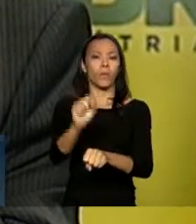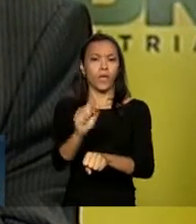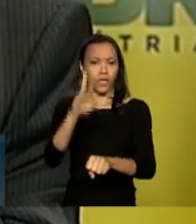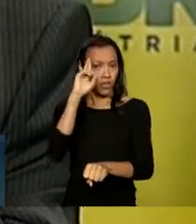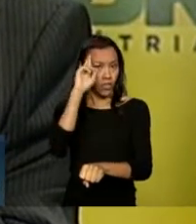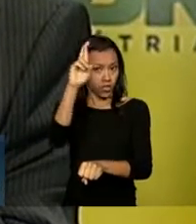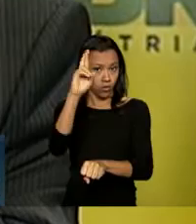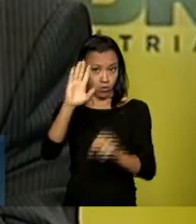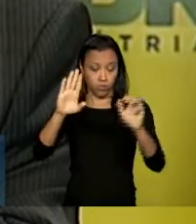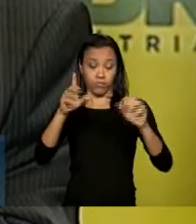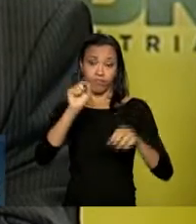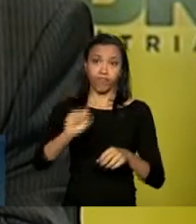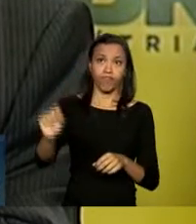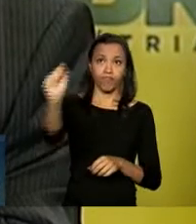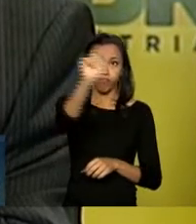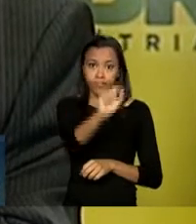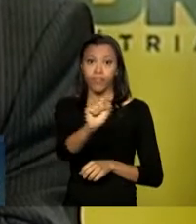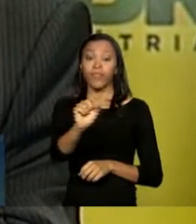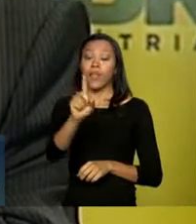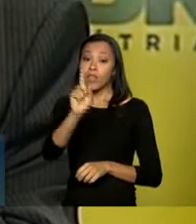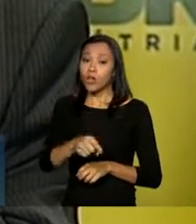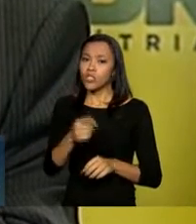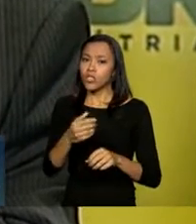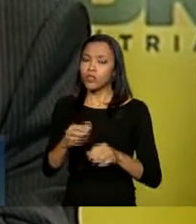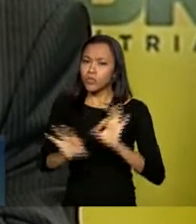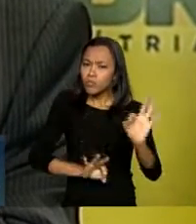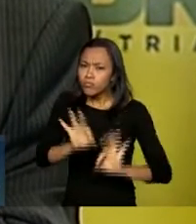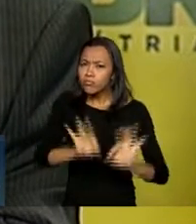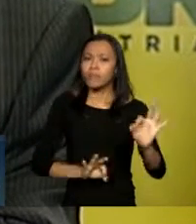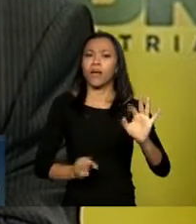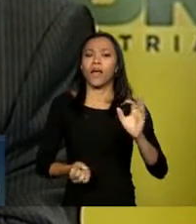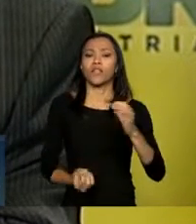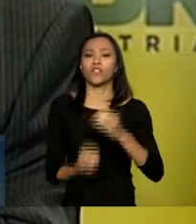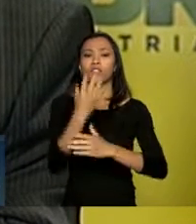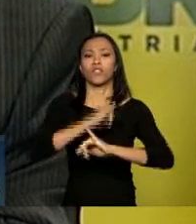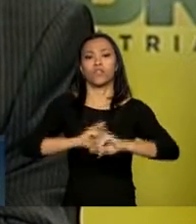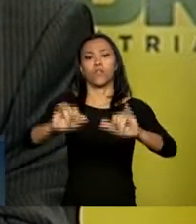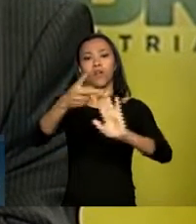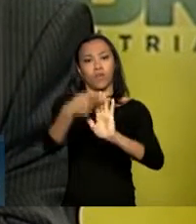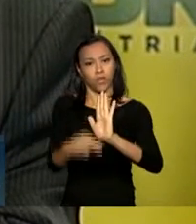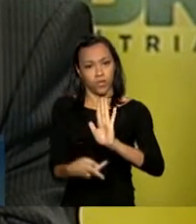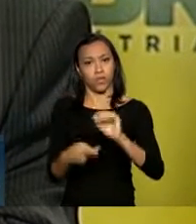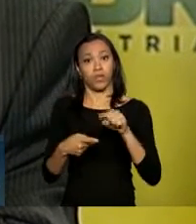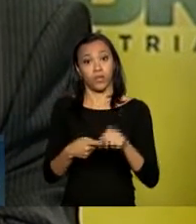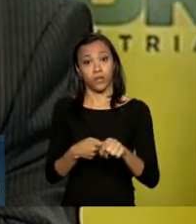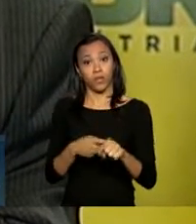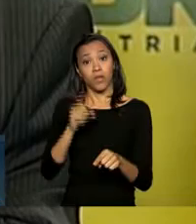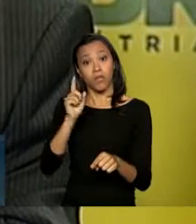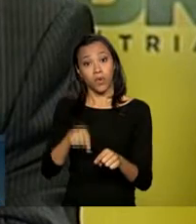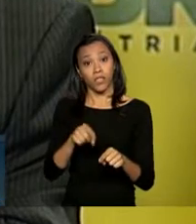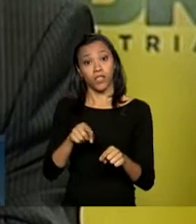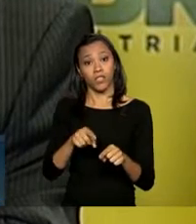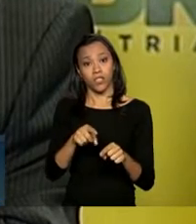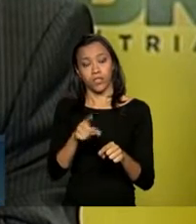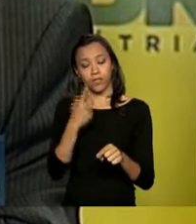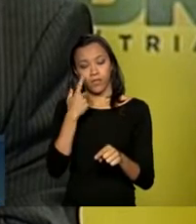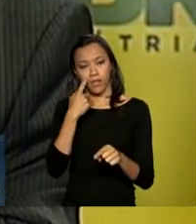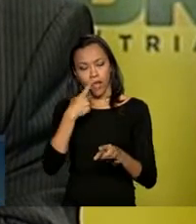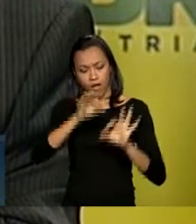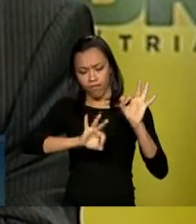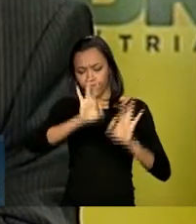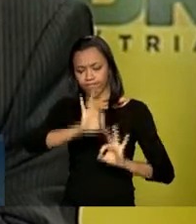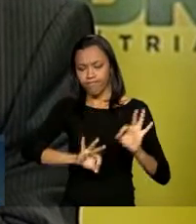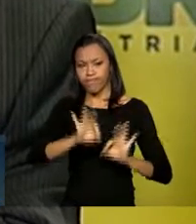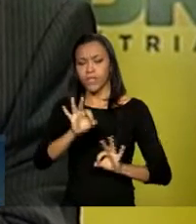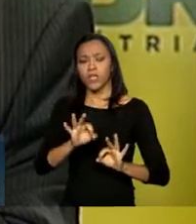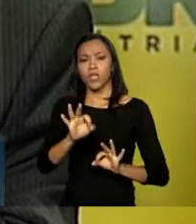lançar esse projeto e a nossa ideia é justamente ter a linha de corte na edição inicial na complexidade da escola. Uma